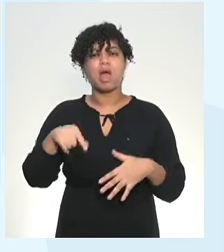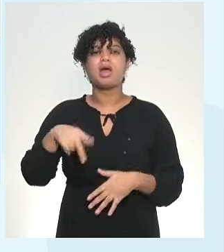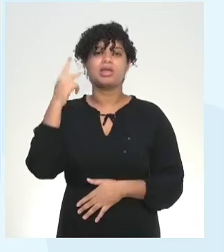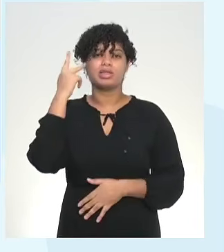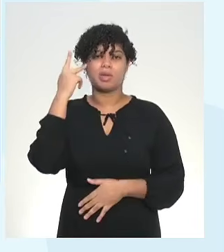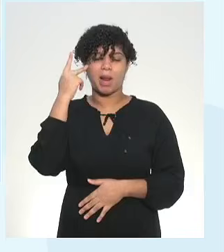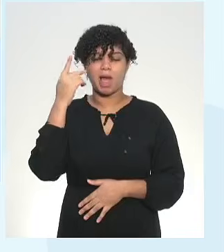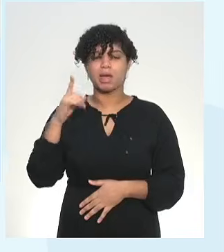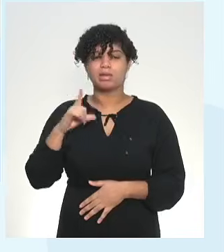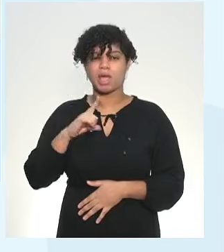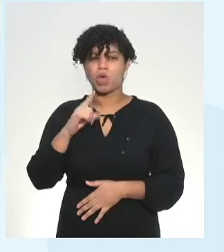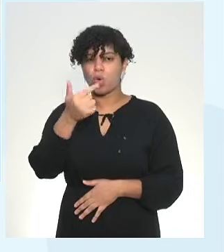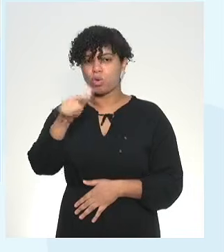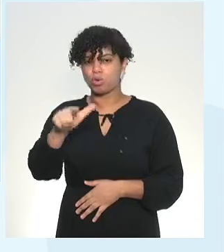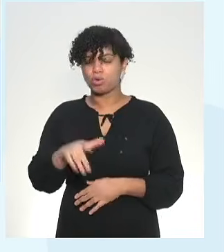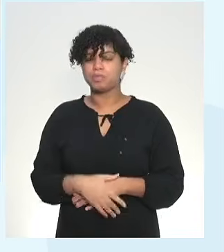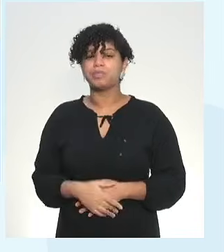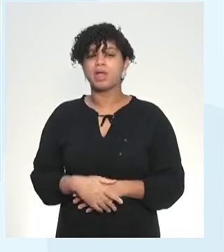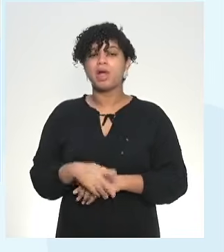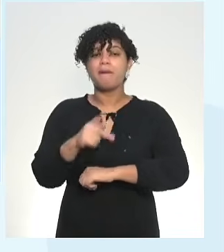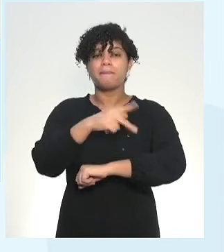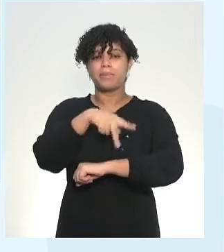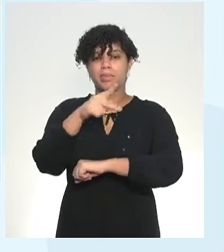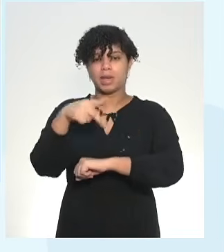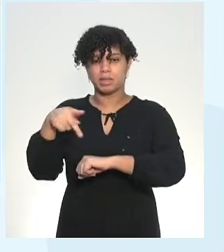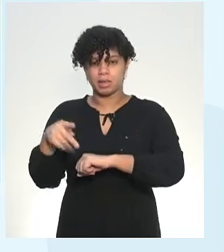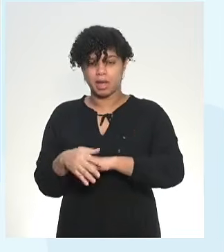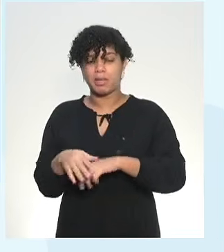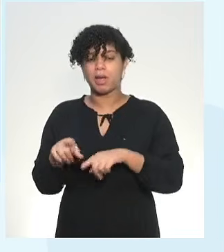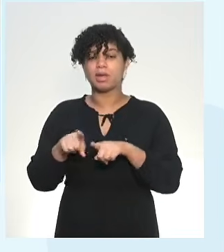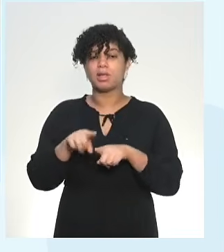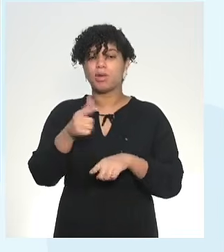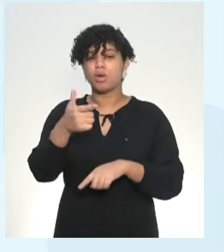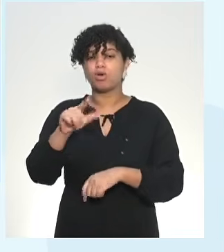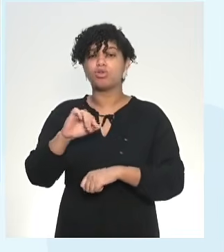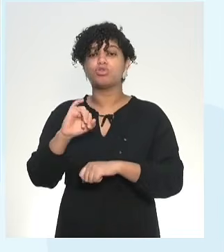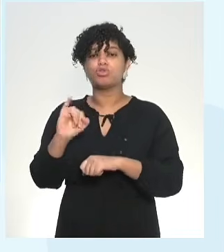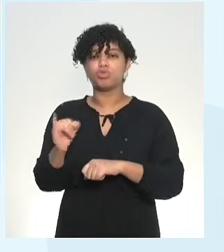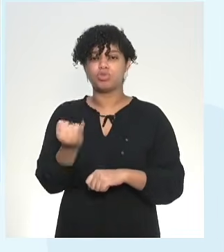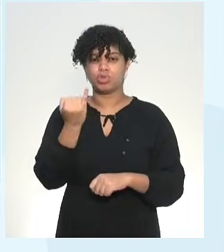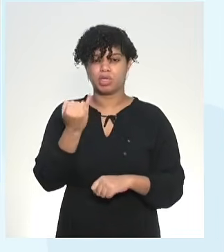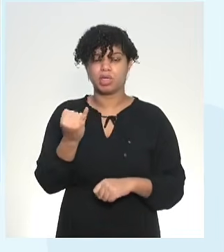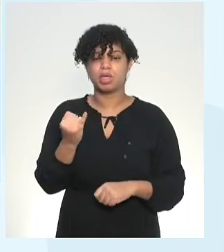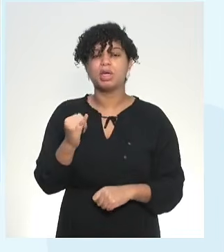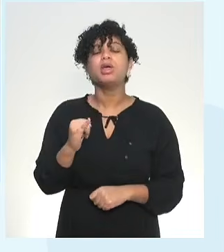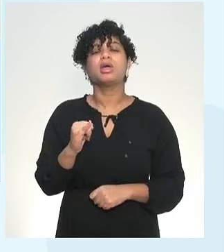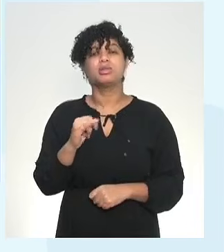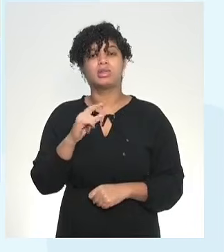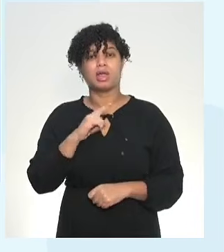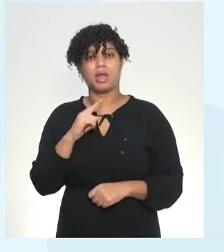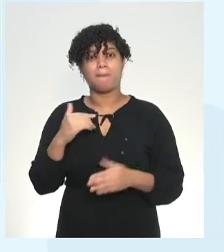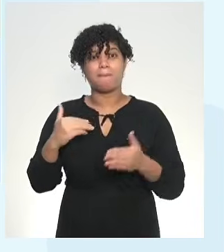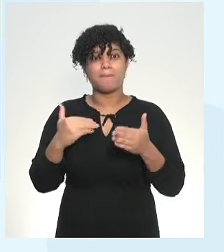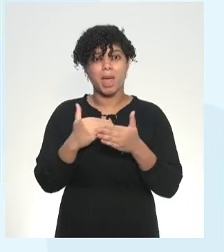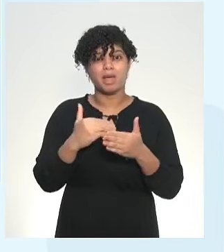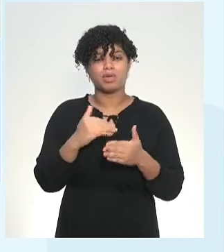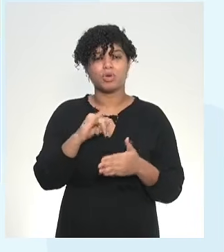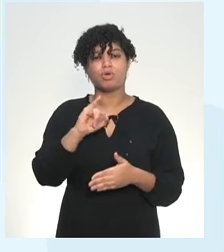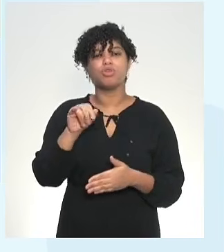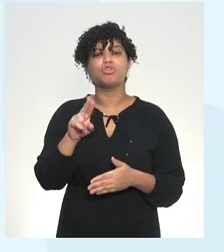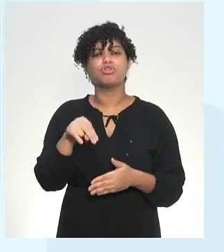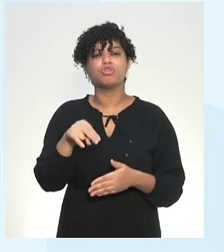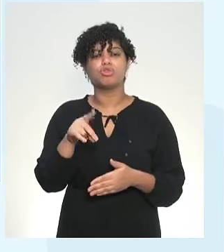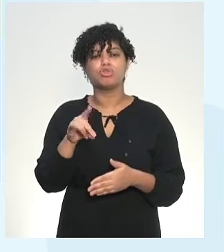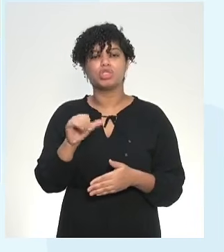de Piracicaba, né, que é o central, e o de Jundiaí, que é bem próximo aí de uma aglomeração da principal